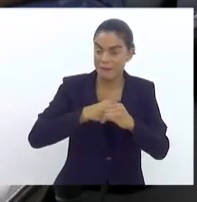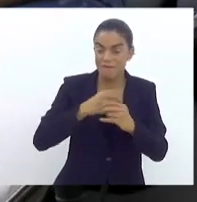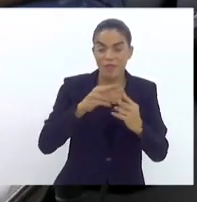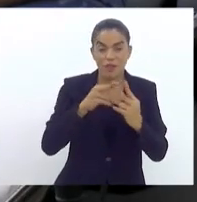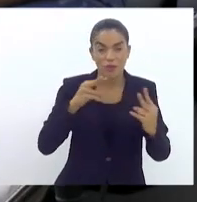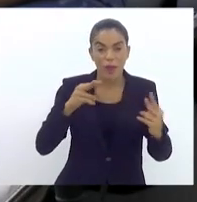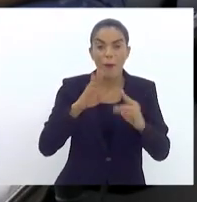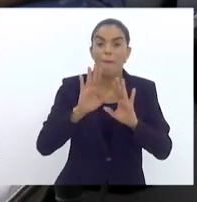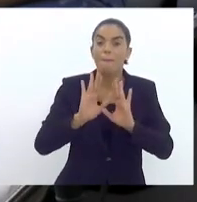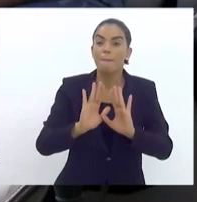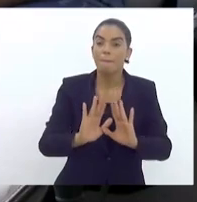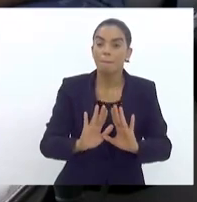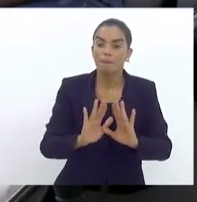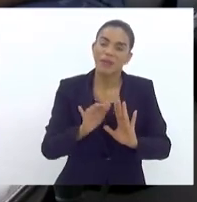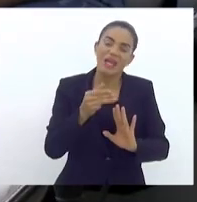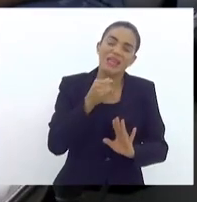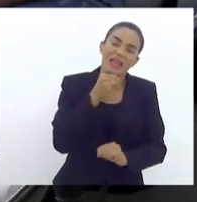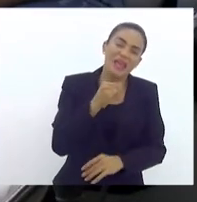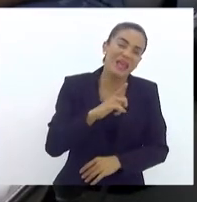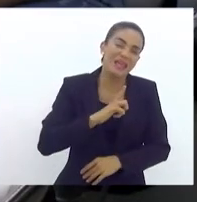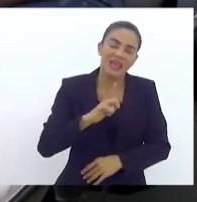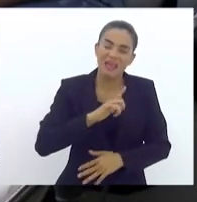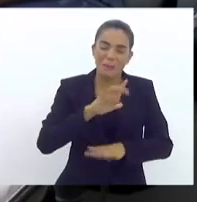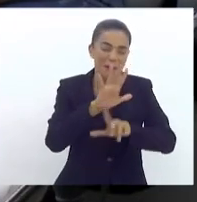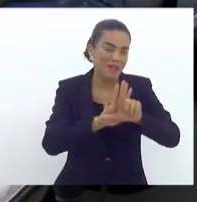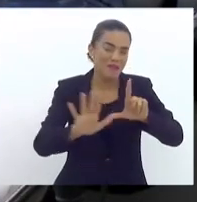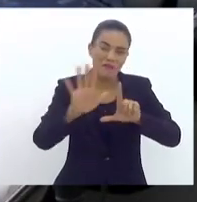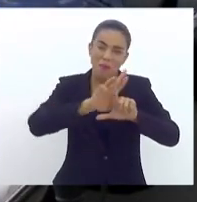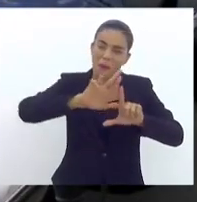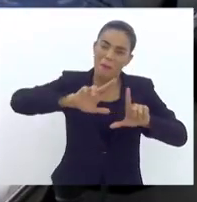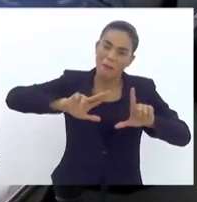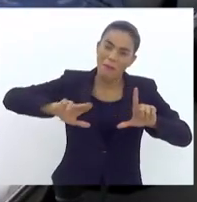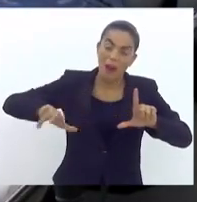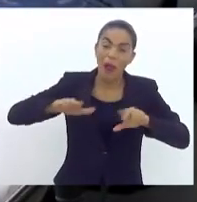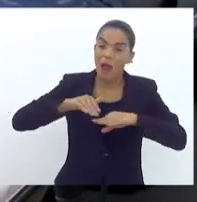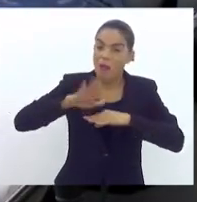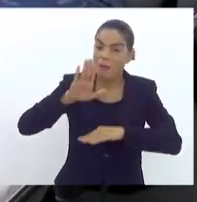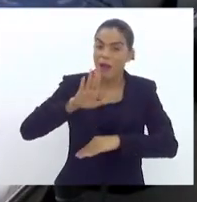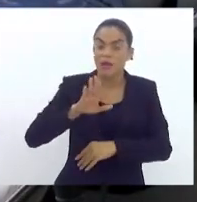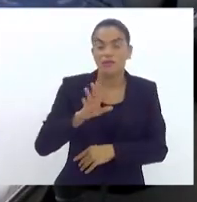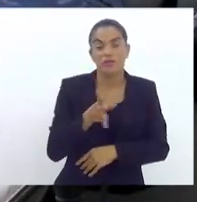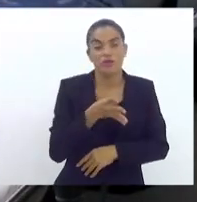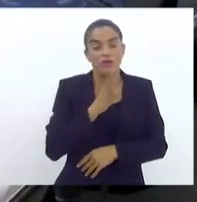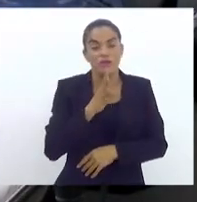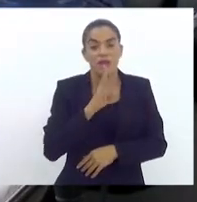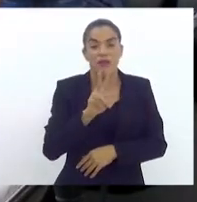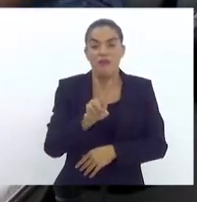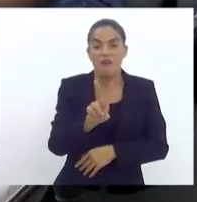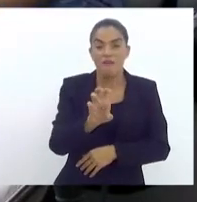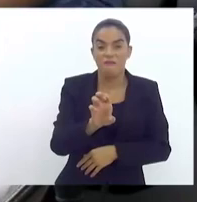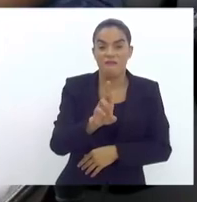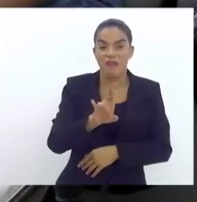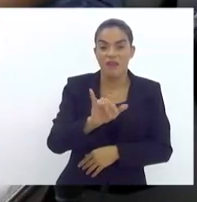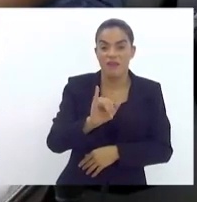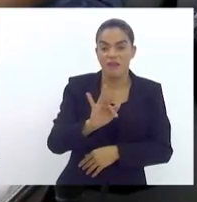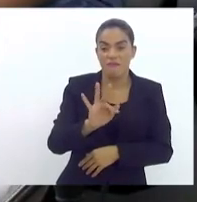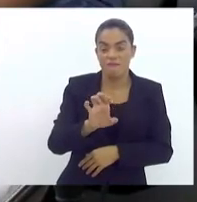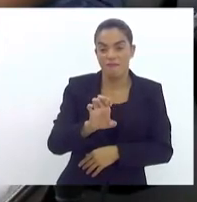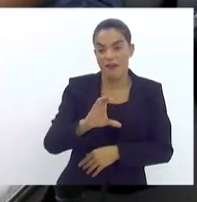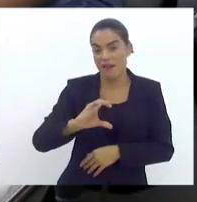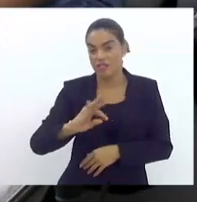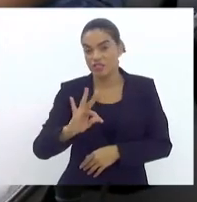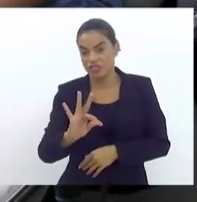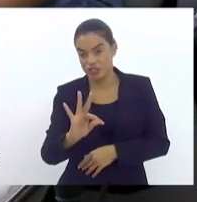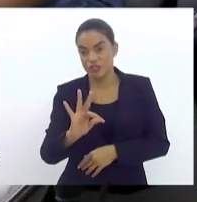então a plataforma existe muitas plataformas também mas a mais conhecida veriffect eu digo que eu não recebo dinheiro da veriffert não